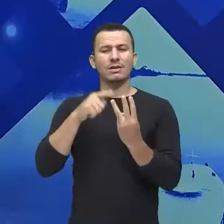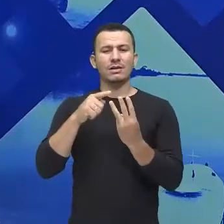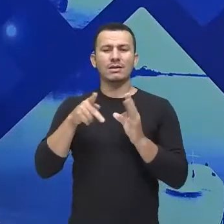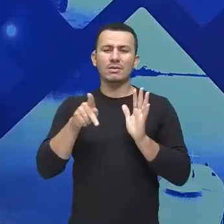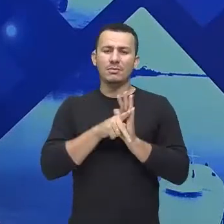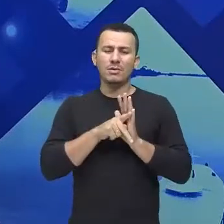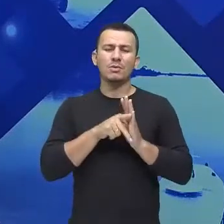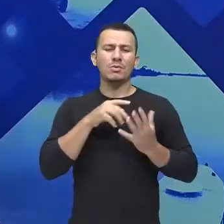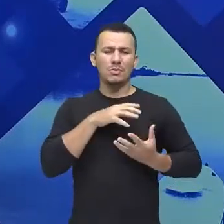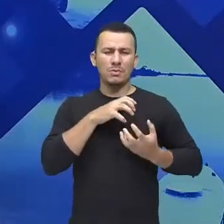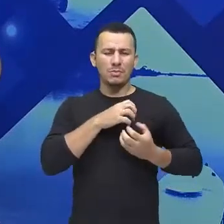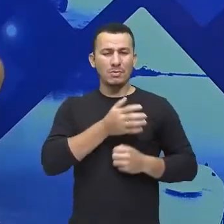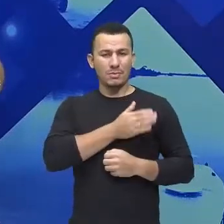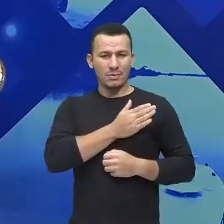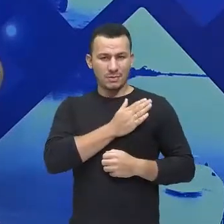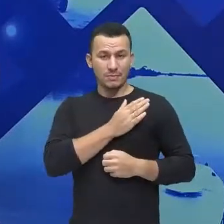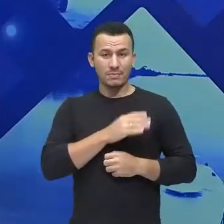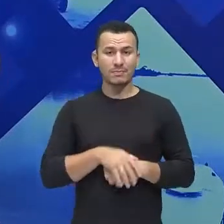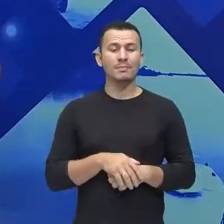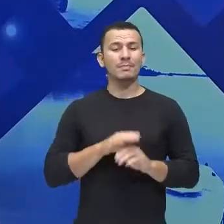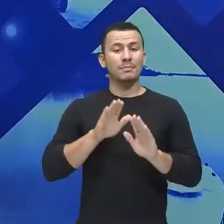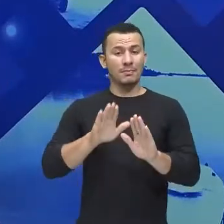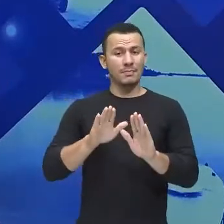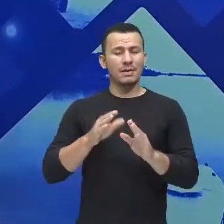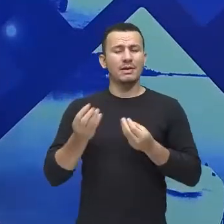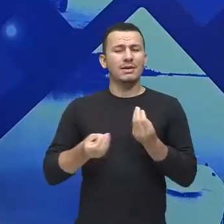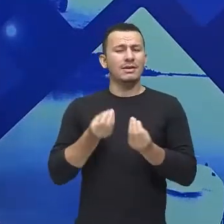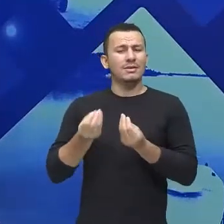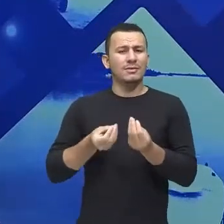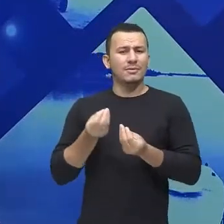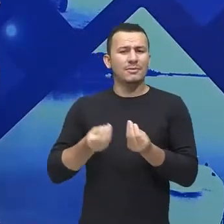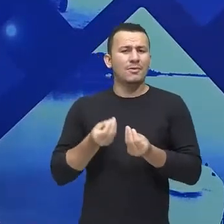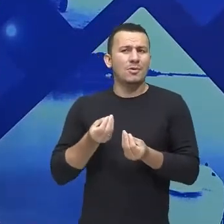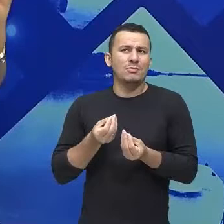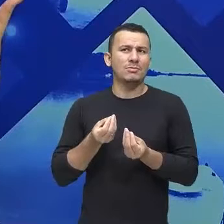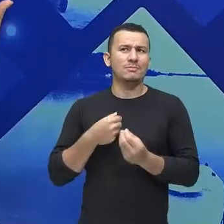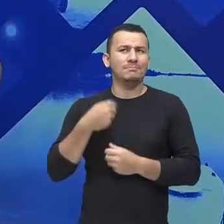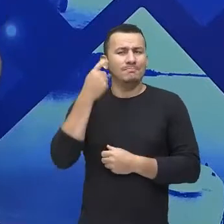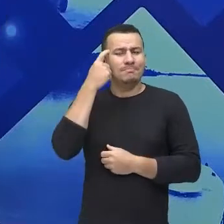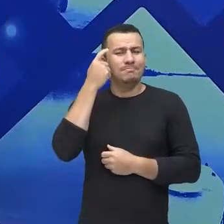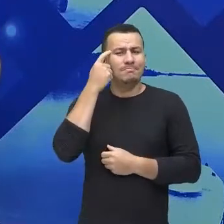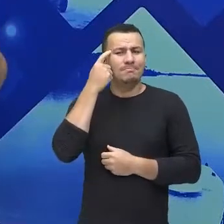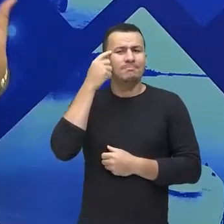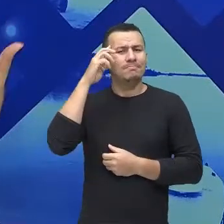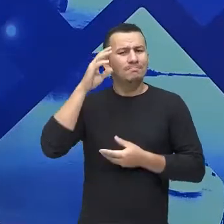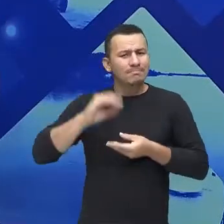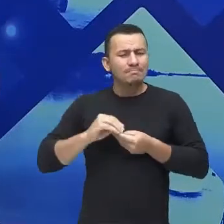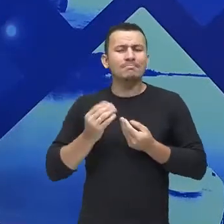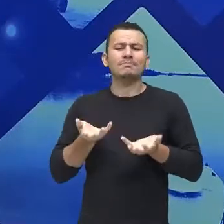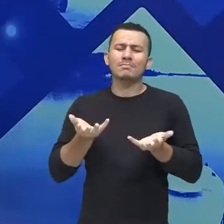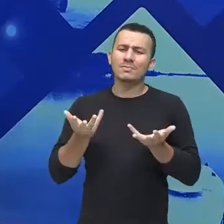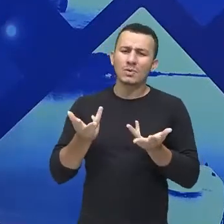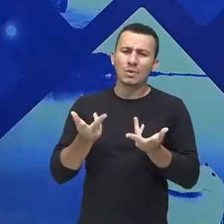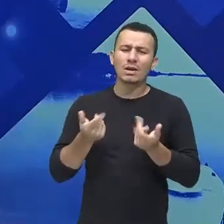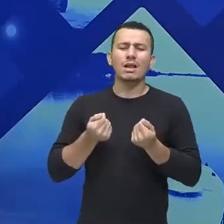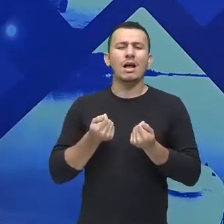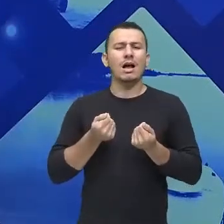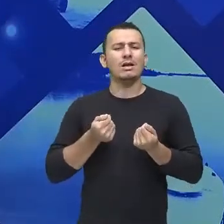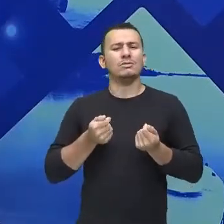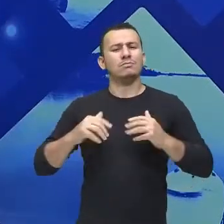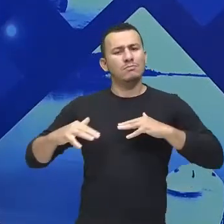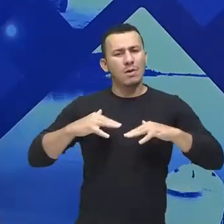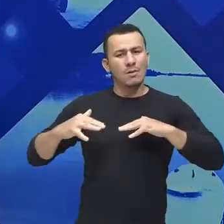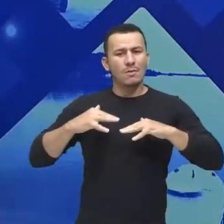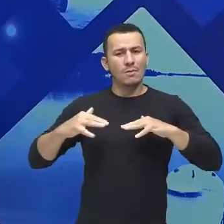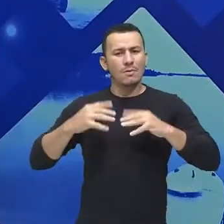estriado cardíaco. Mas o que a gente pode fazer, professora, para garantir aí a qualidade, a funcionalidade